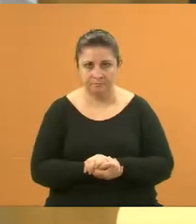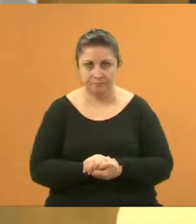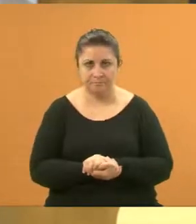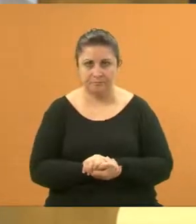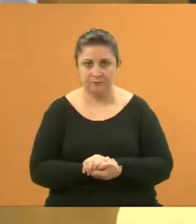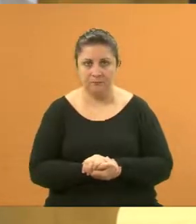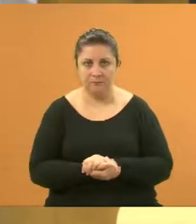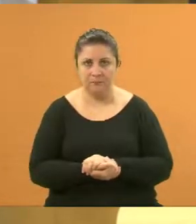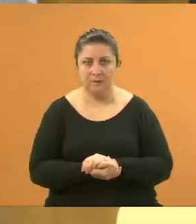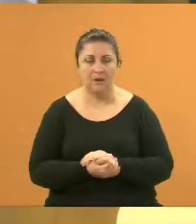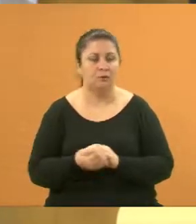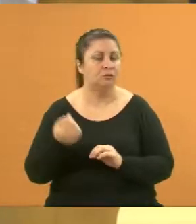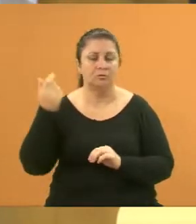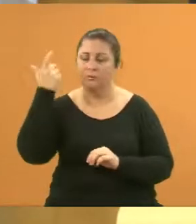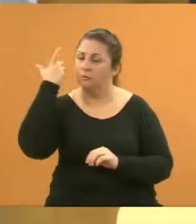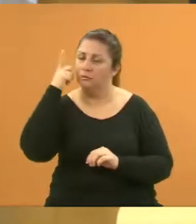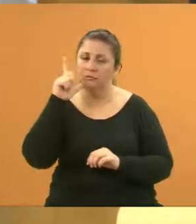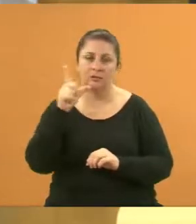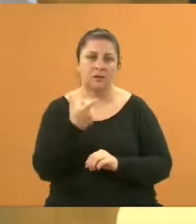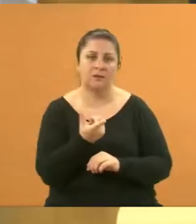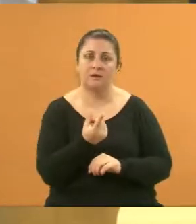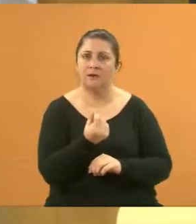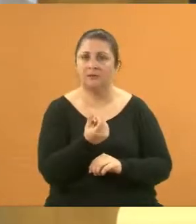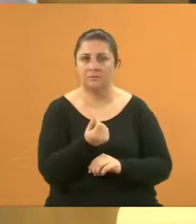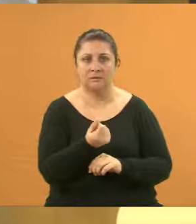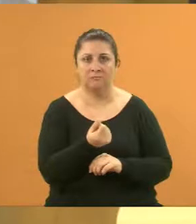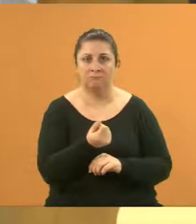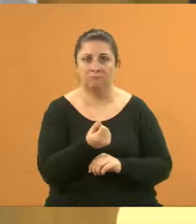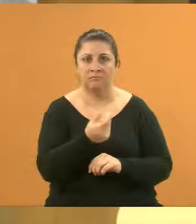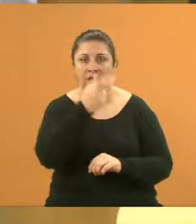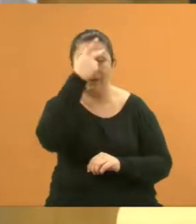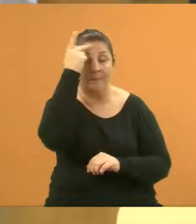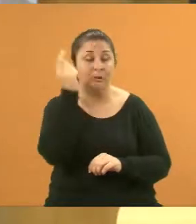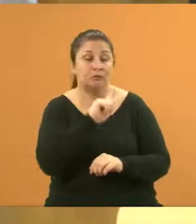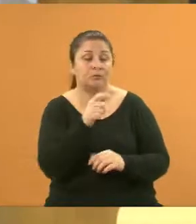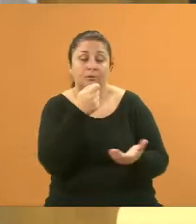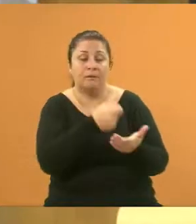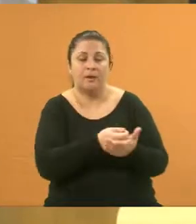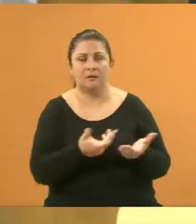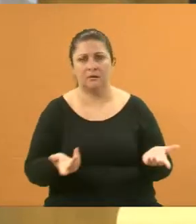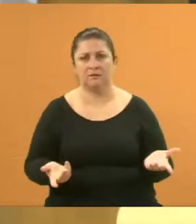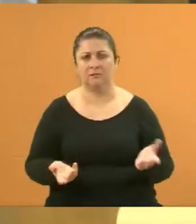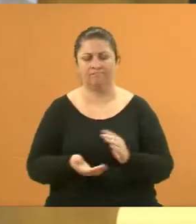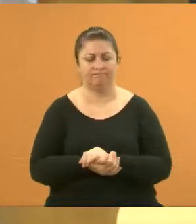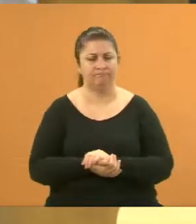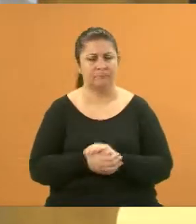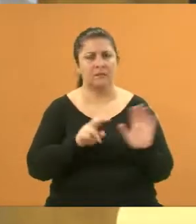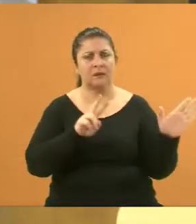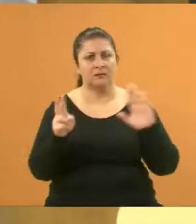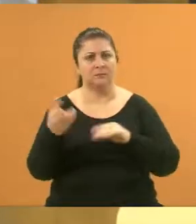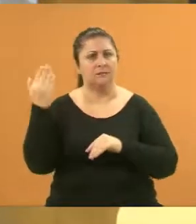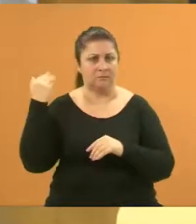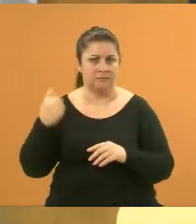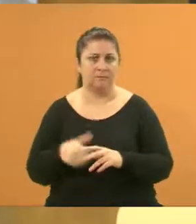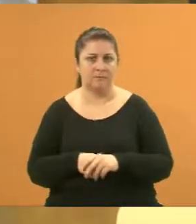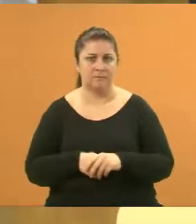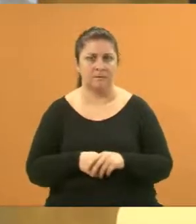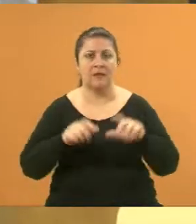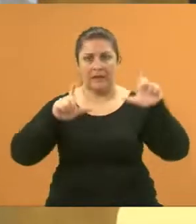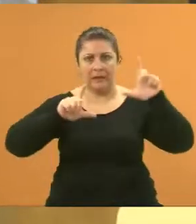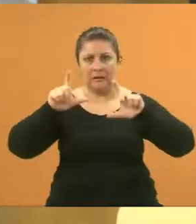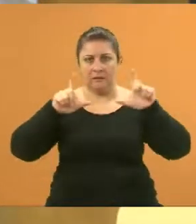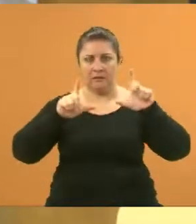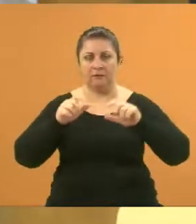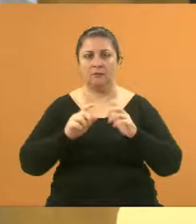que não consegue receber da pessoa a multa. Na semana passada, a TV Vanguarda mostrou um